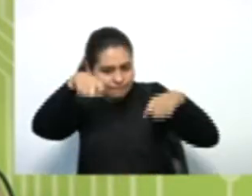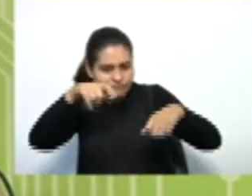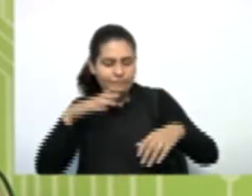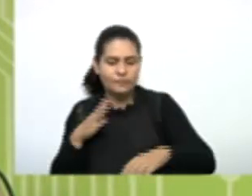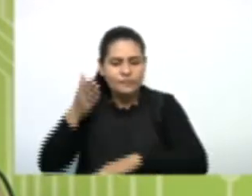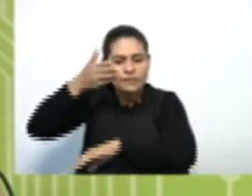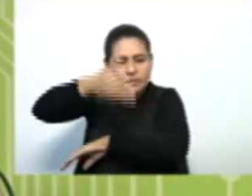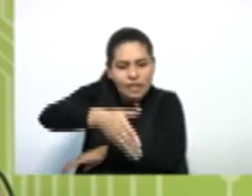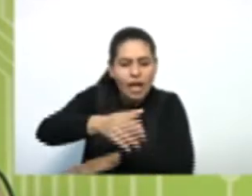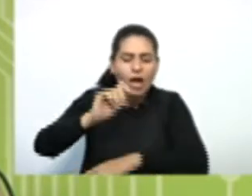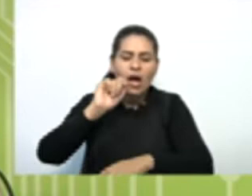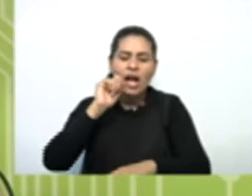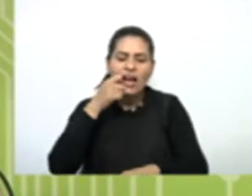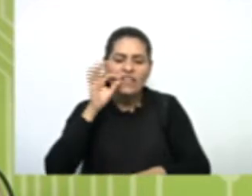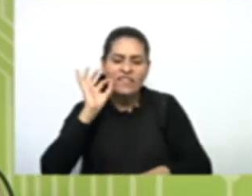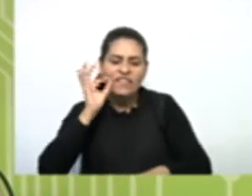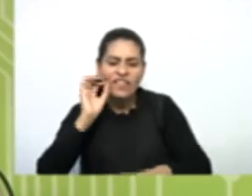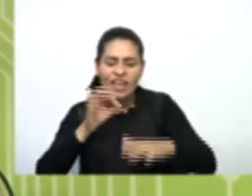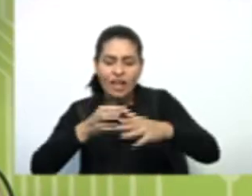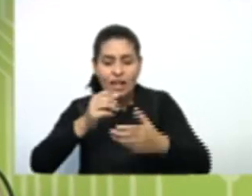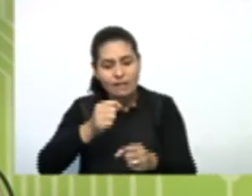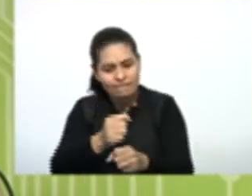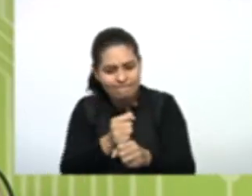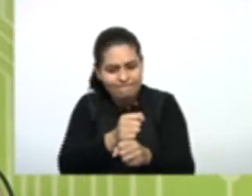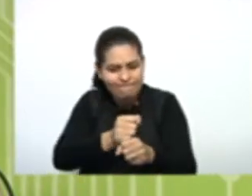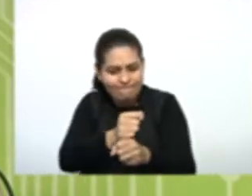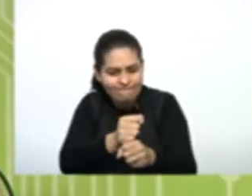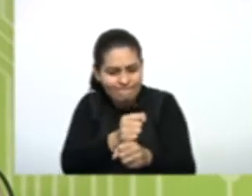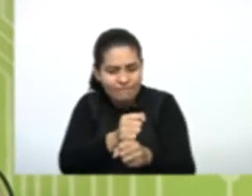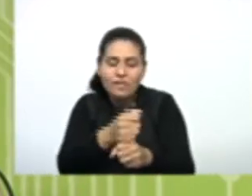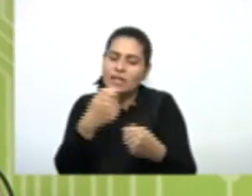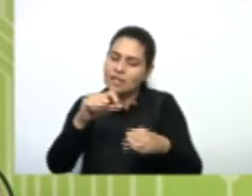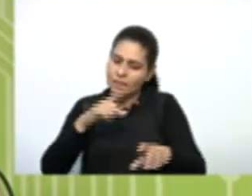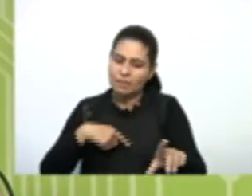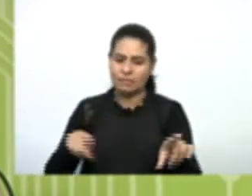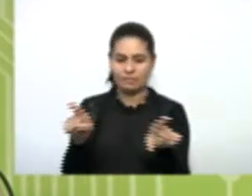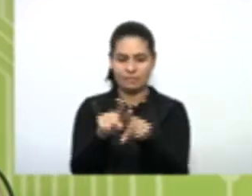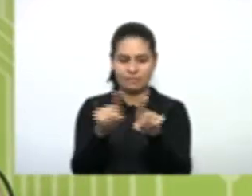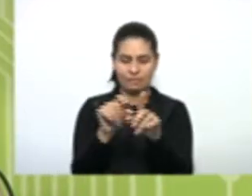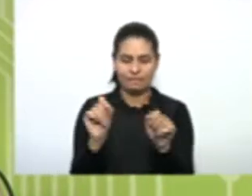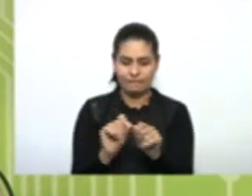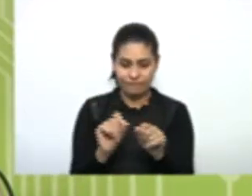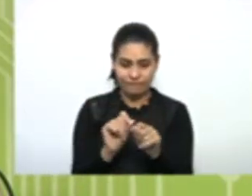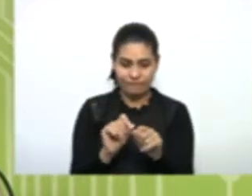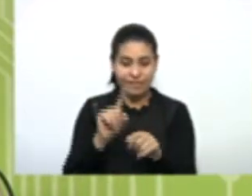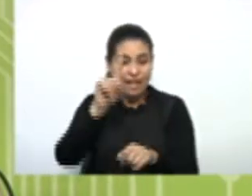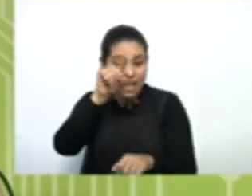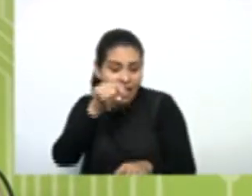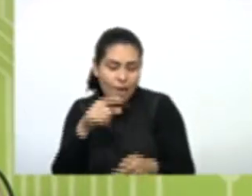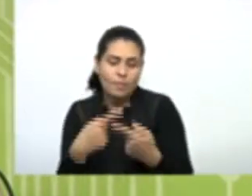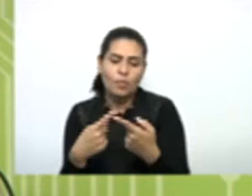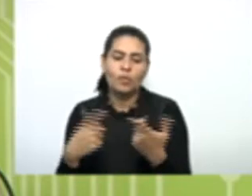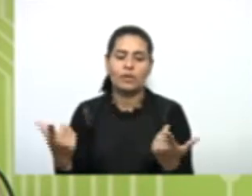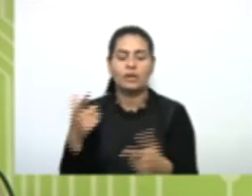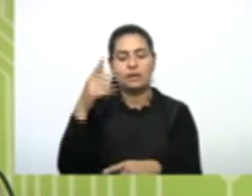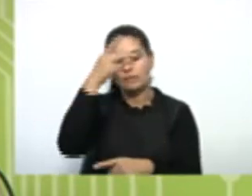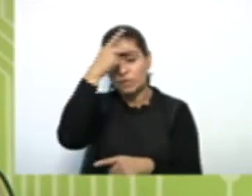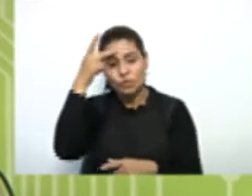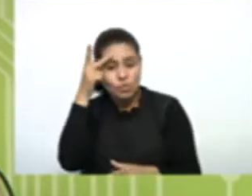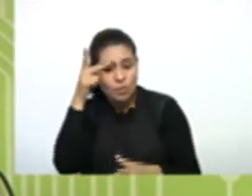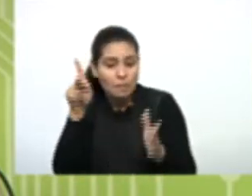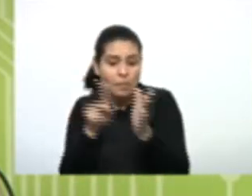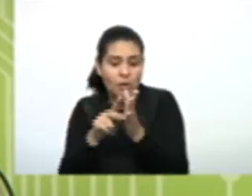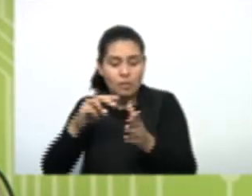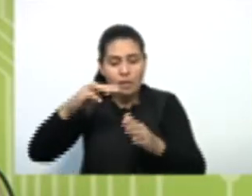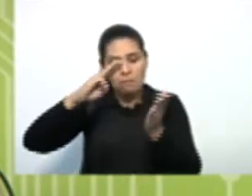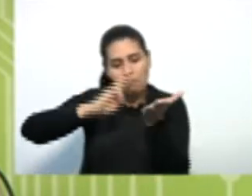lá torrar o seu café, ele está fazendo uma operação cooperativa. essa cooperação está ocorrendo porque é um cooperado